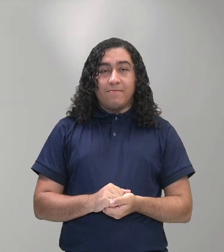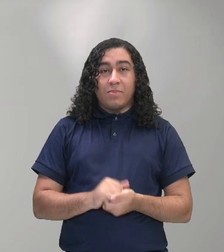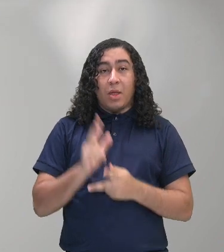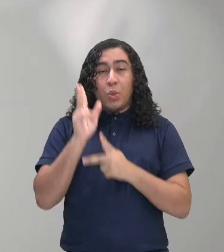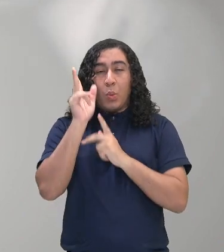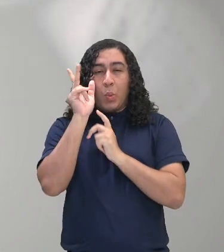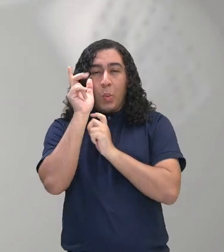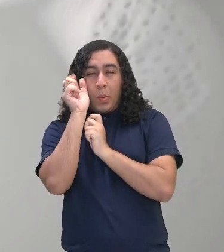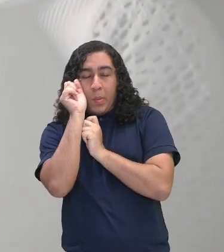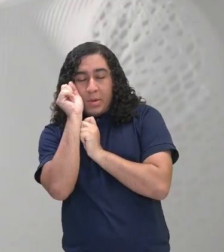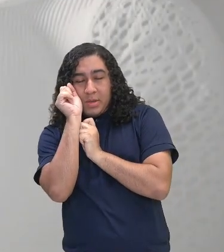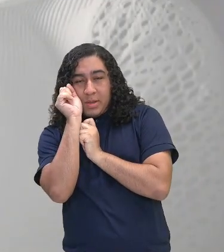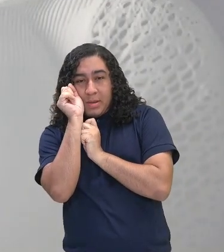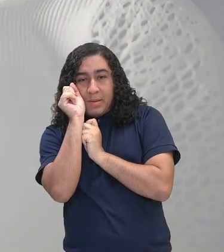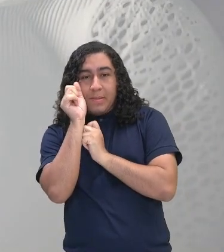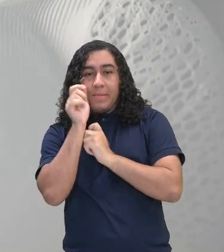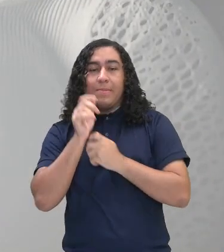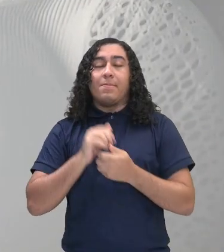Adormecida.